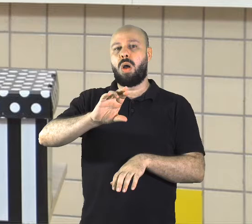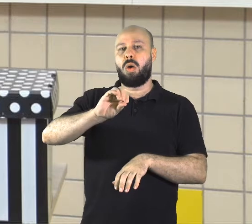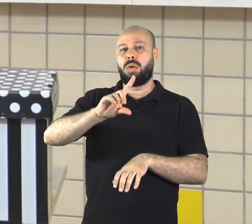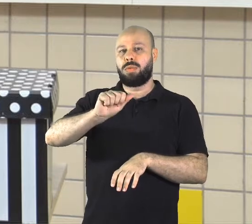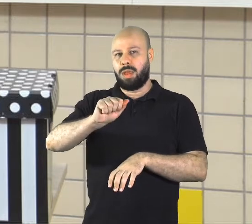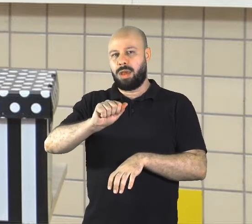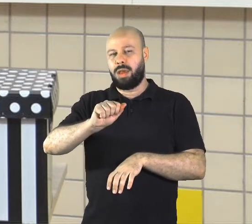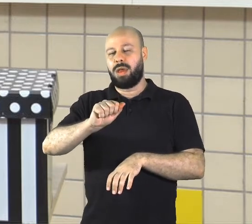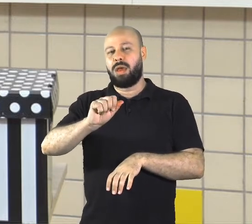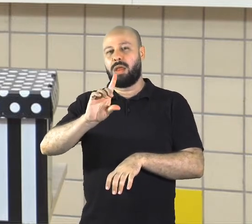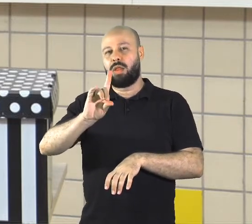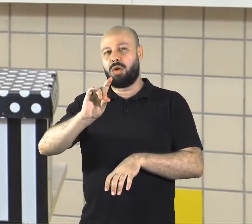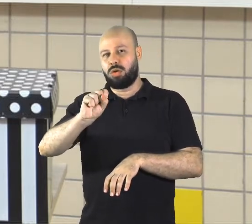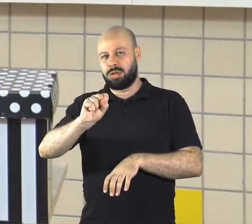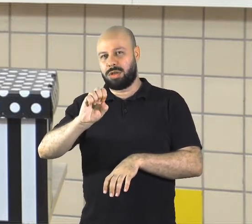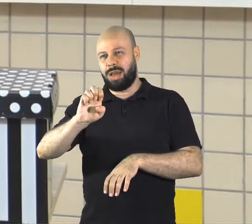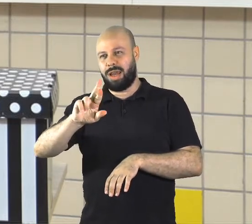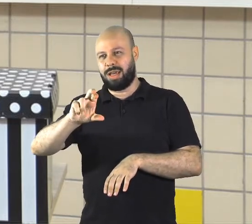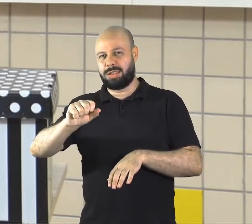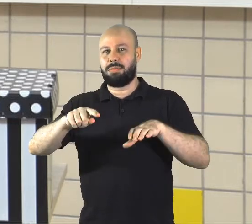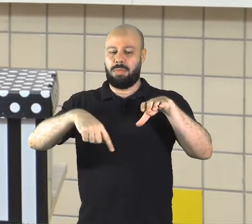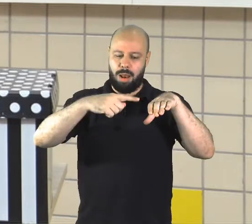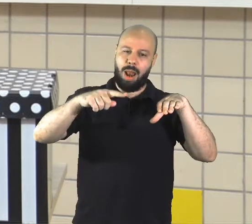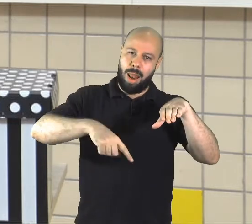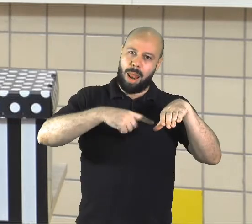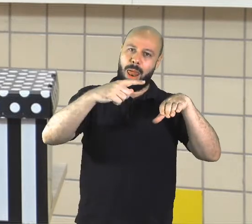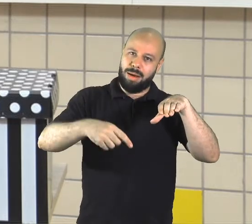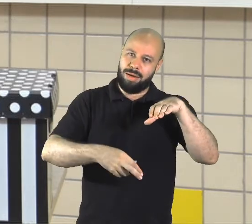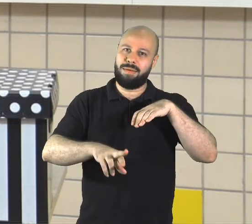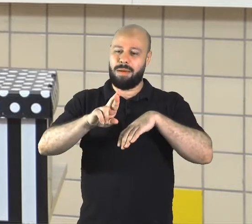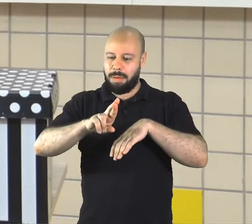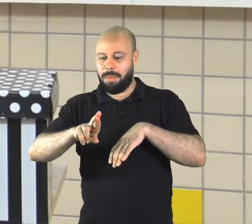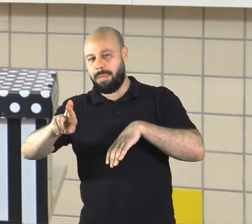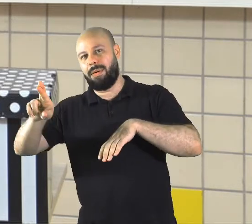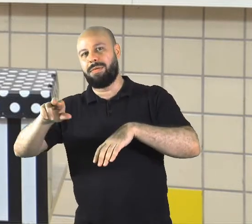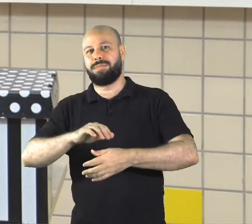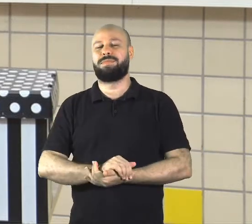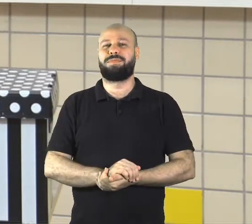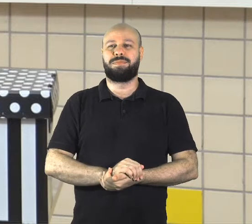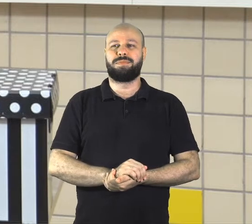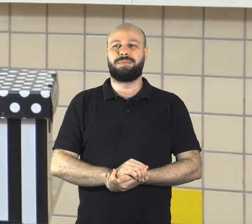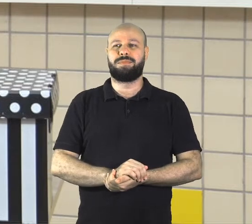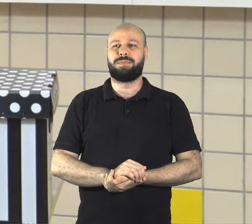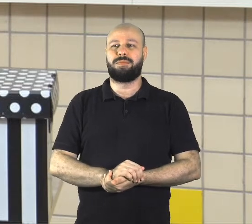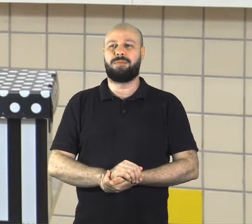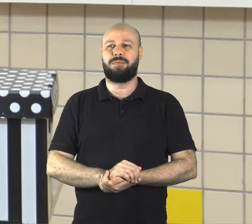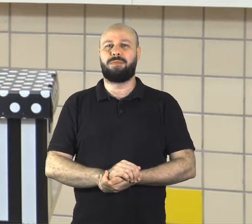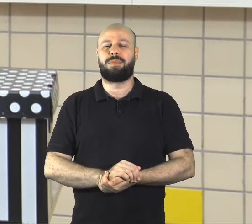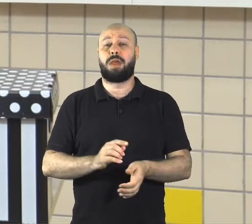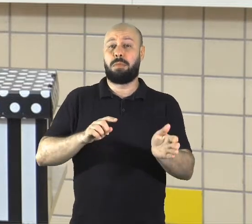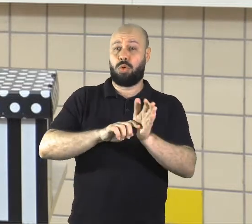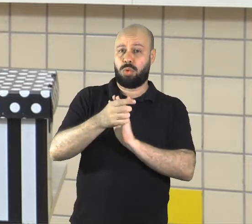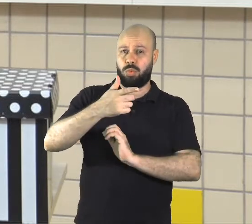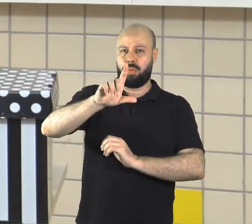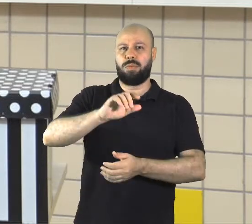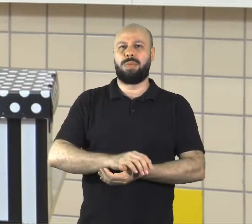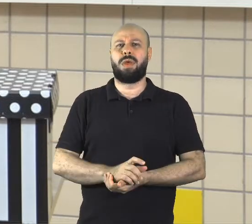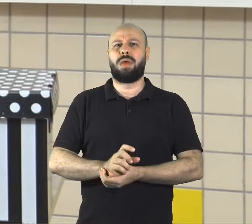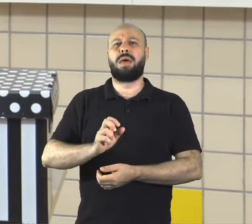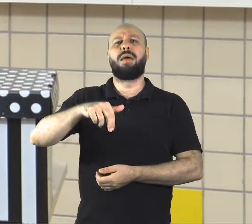dos R's. Por que a roda? Que ficava rodando, circulando e parando em várias palavras. Vamos a outra perguntinha. Quem são